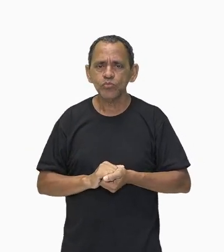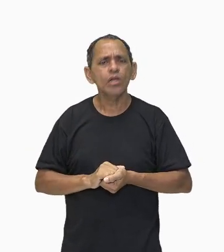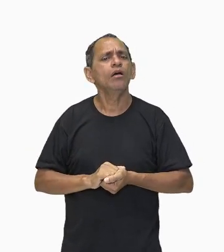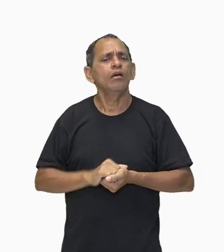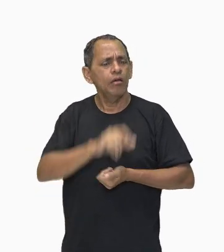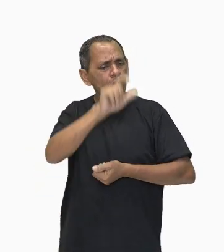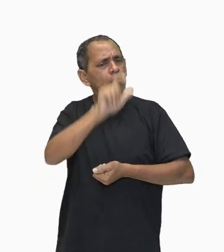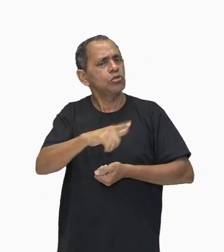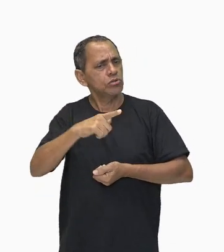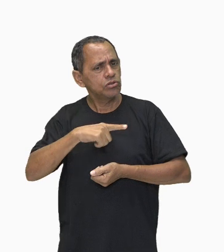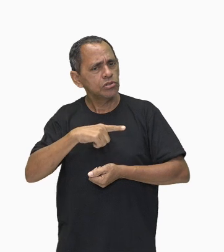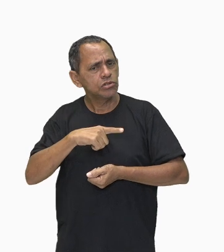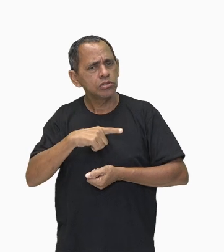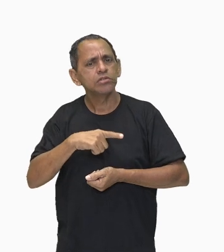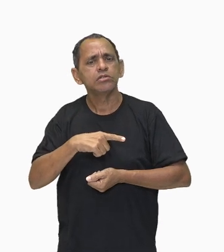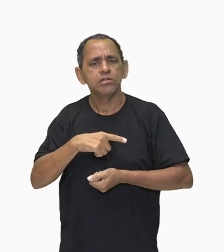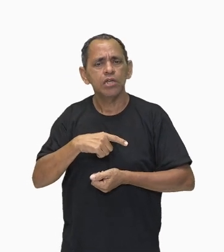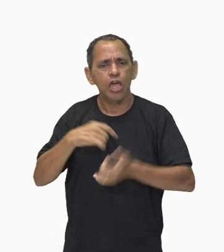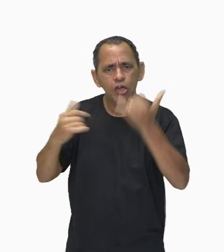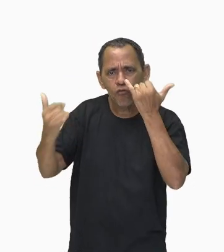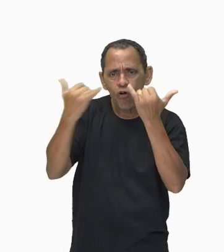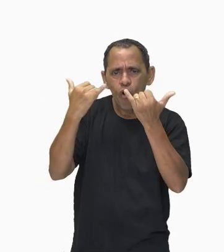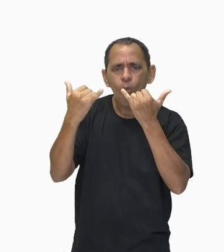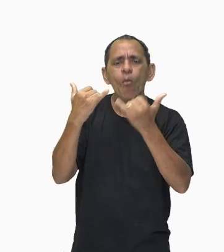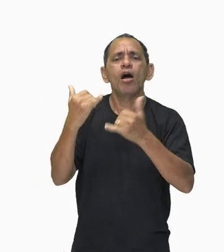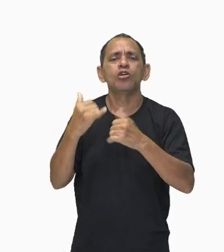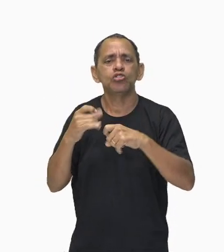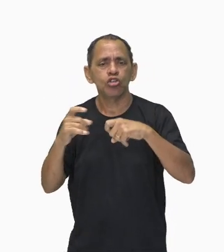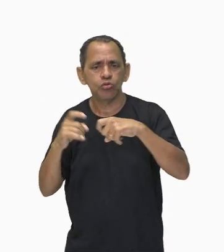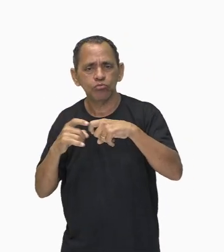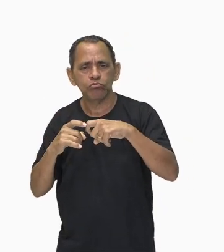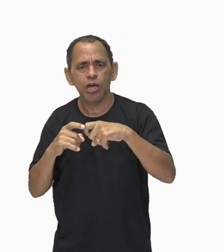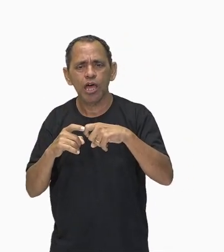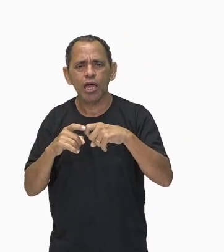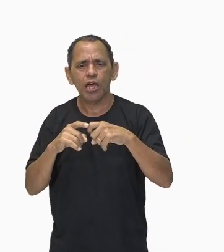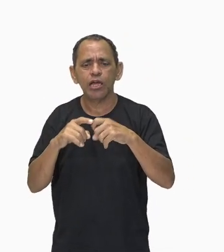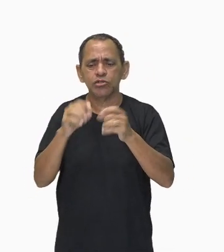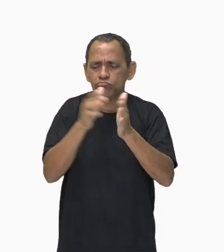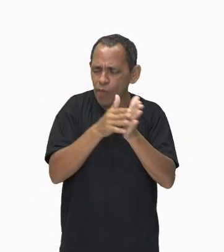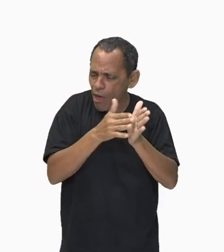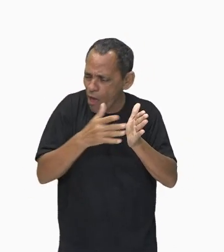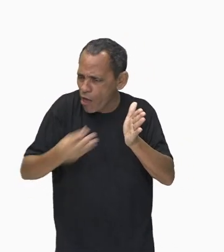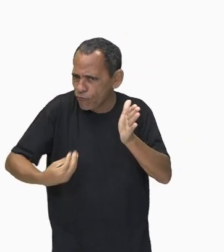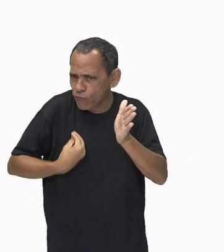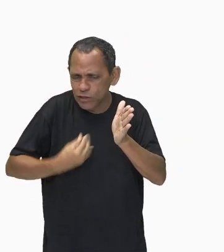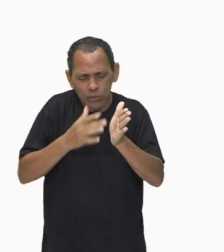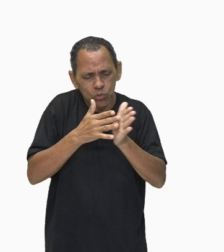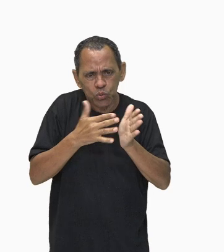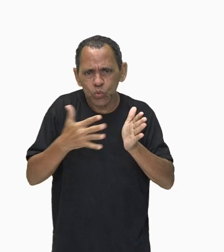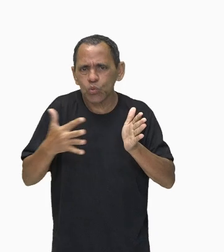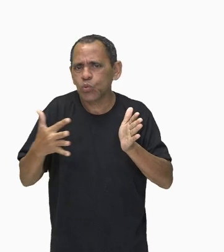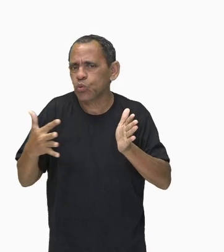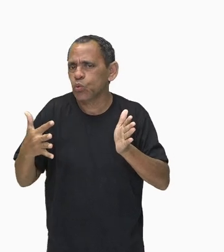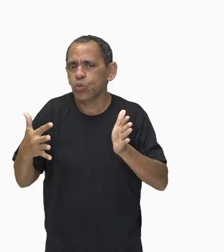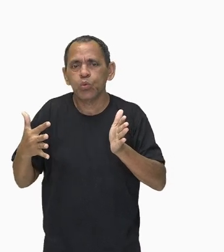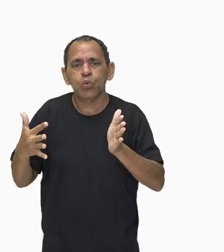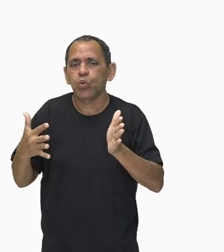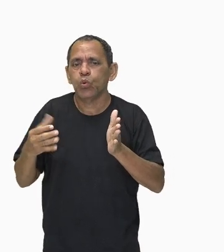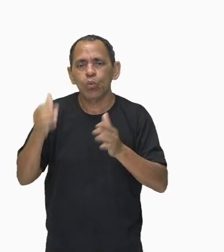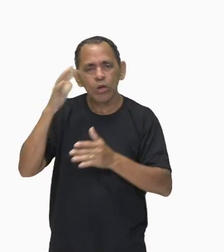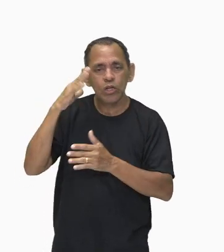informação genética e passam a vida toda sem manifestar essa doença, mas o estresse ele vai causar essa